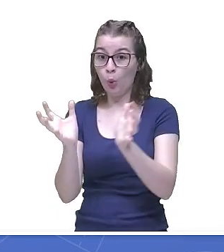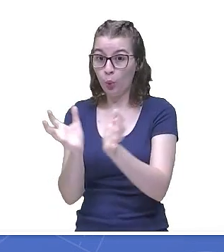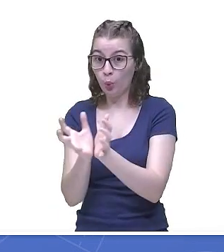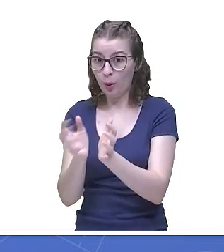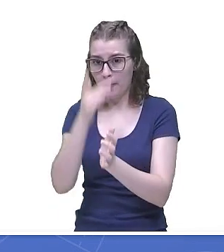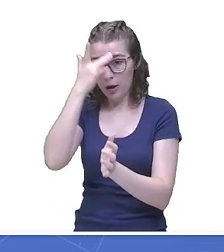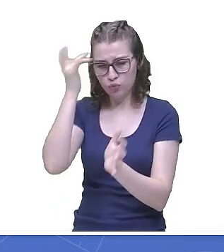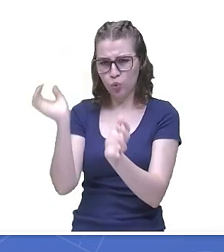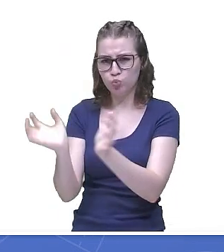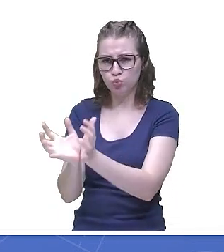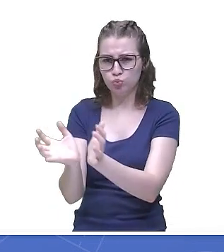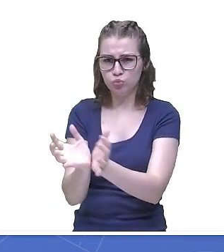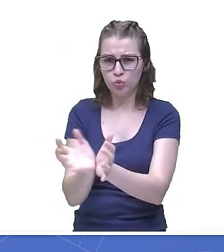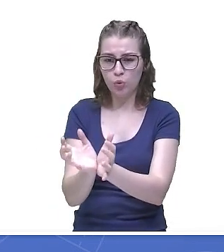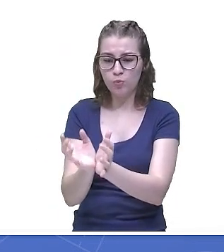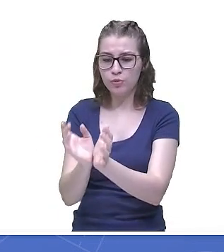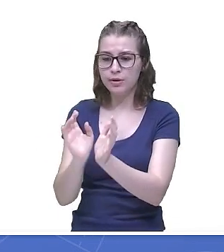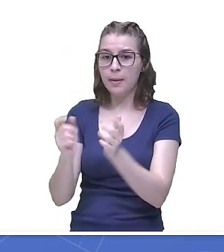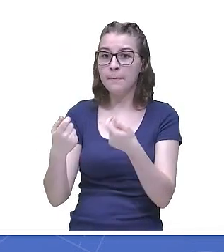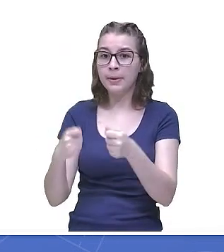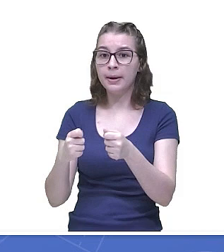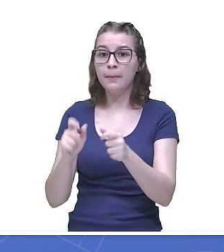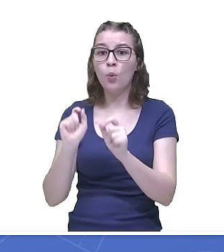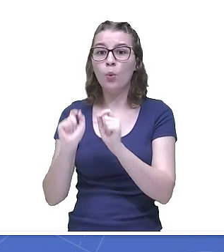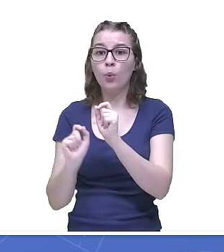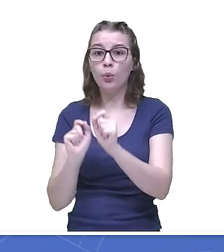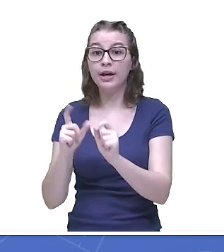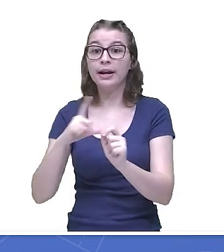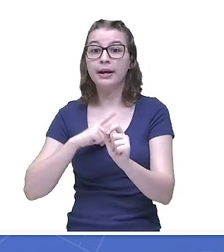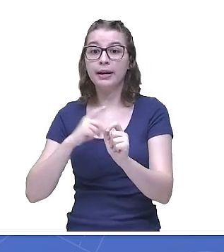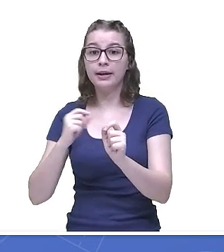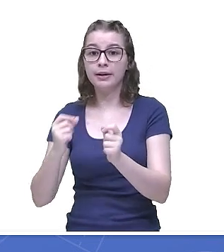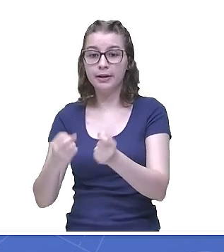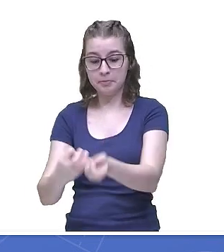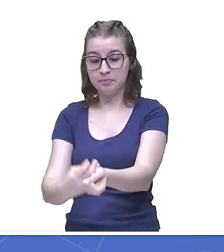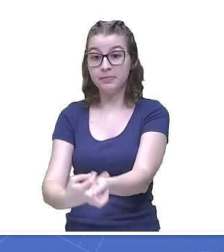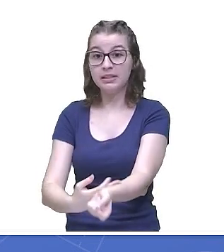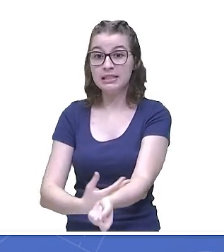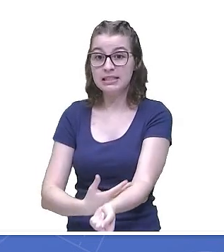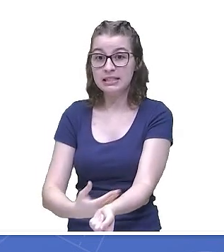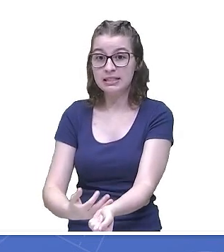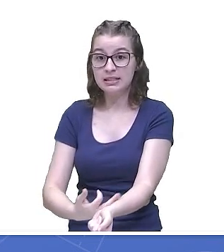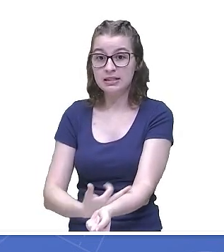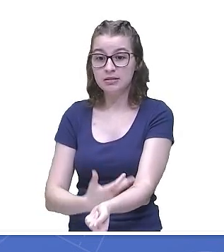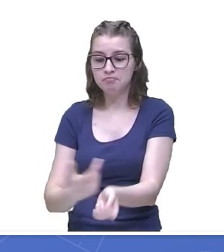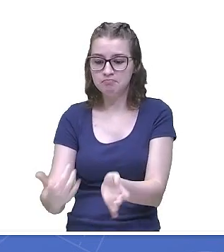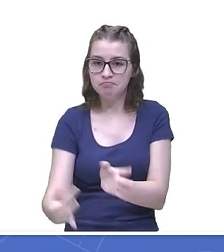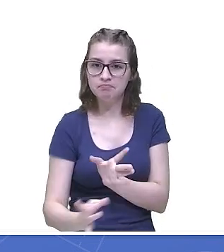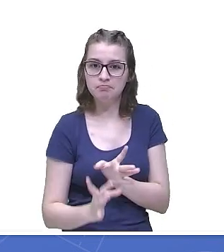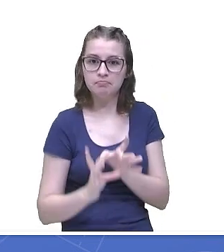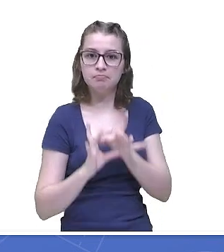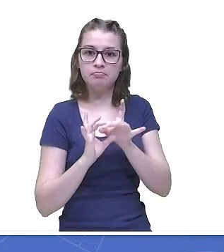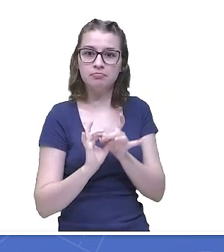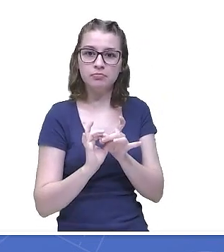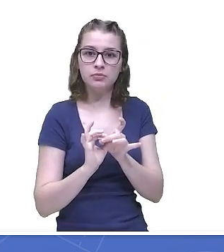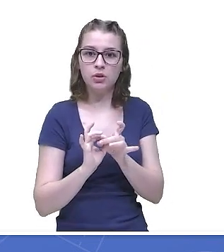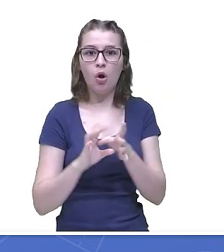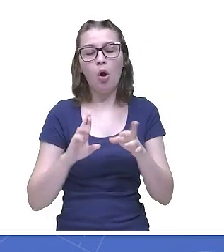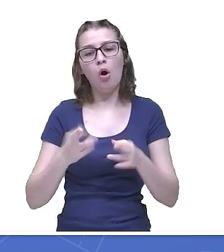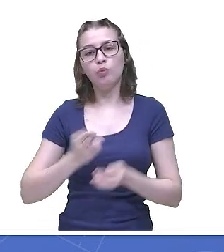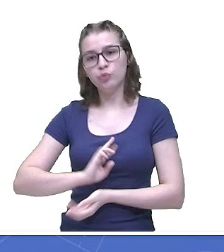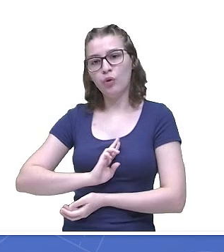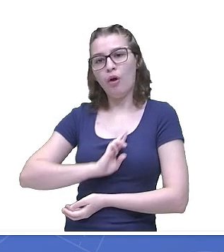pessoas ligadas por laços de parentescos ou relacionamento